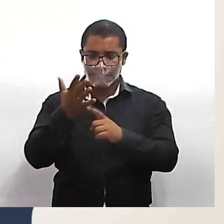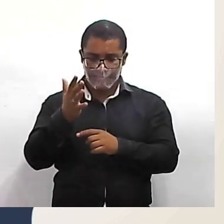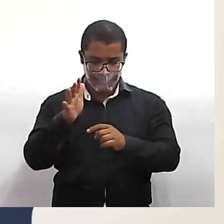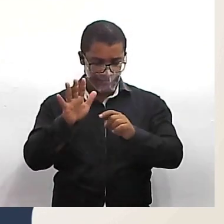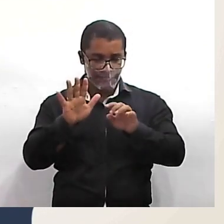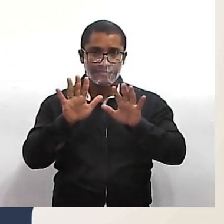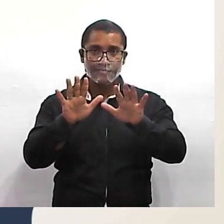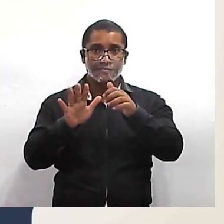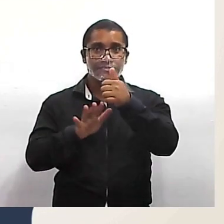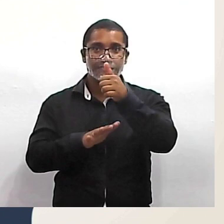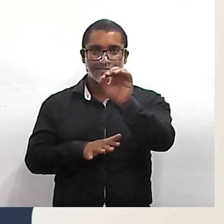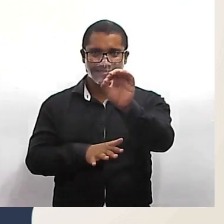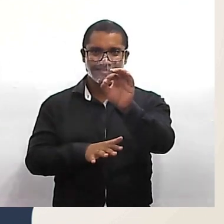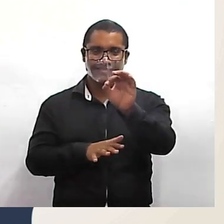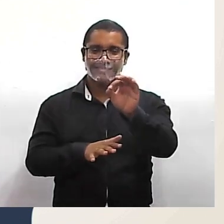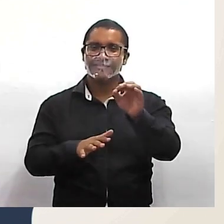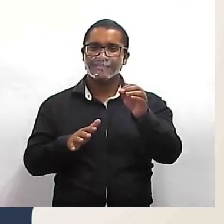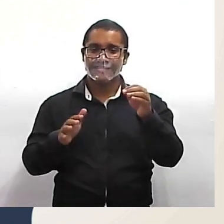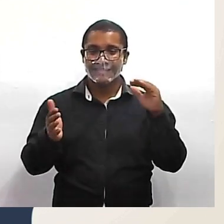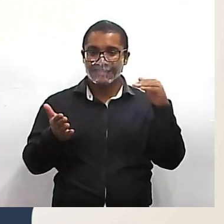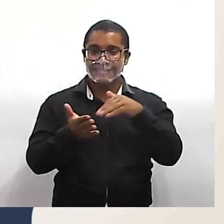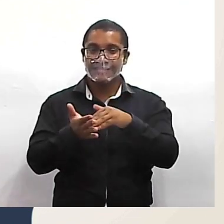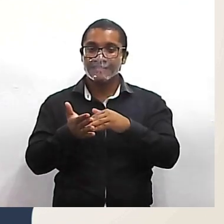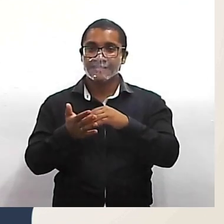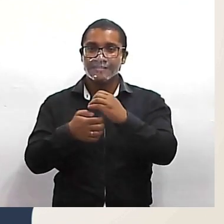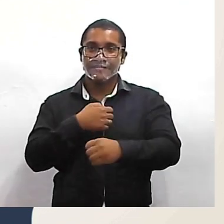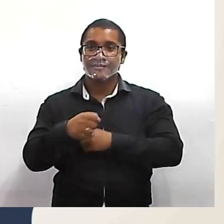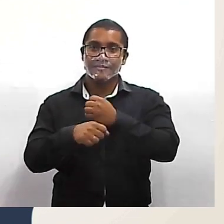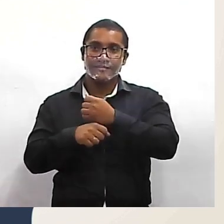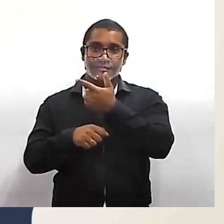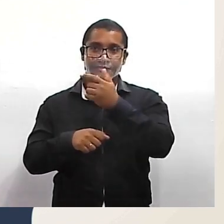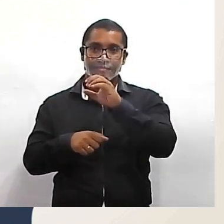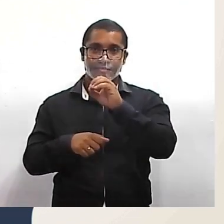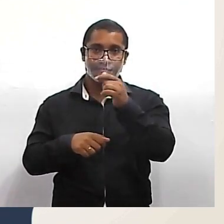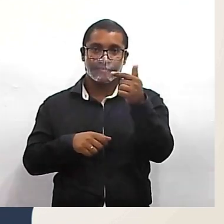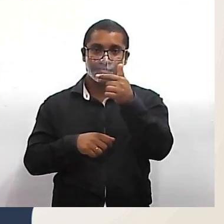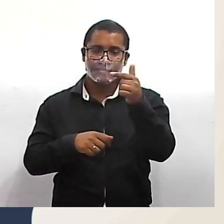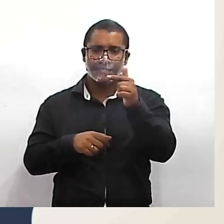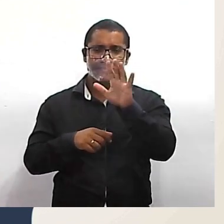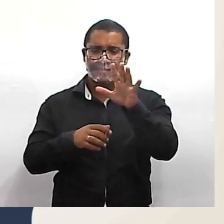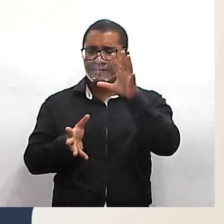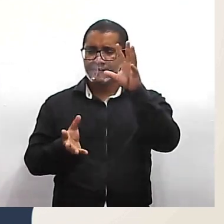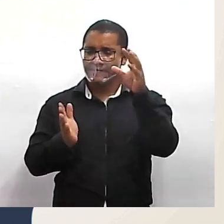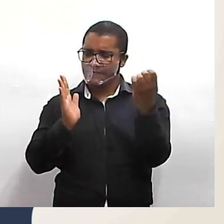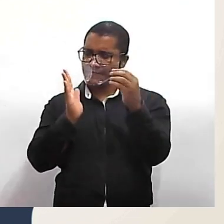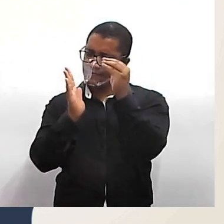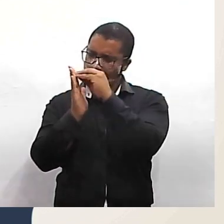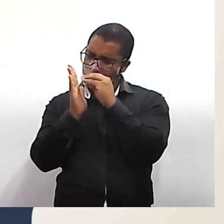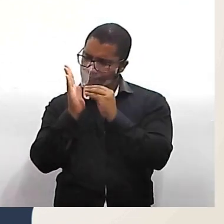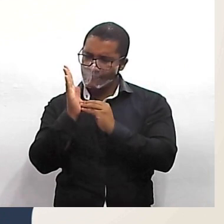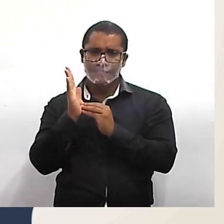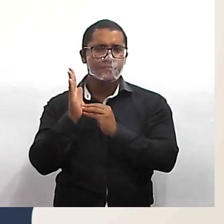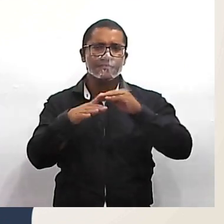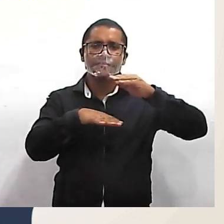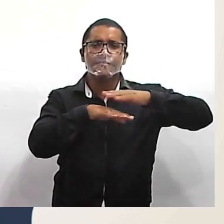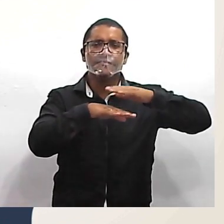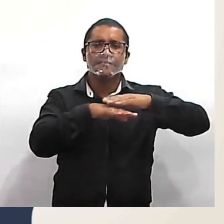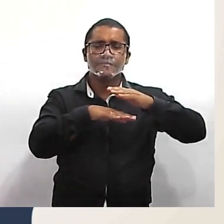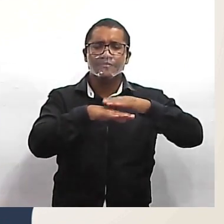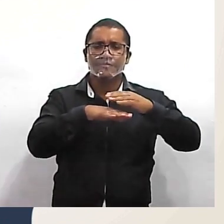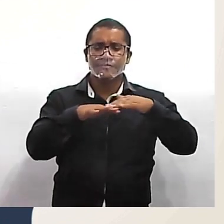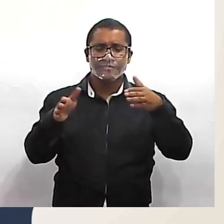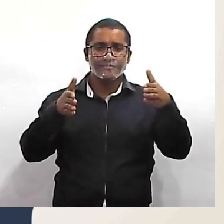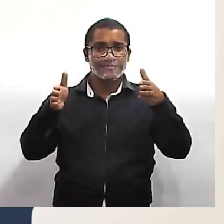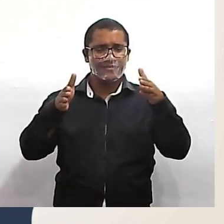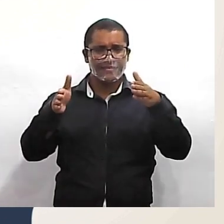mais valiosas até 2022. E quem determinou essas competências, né, para esse período